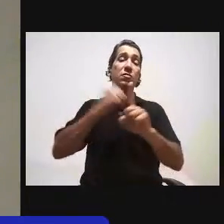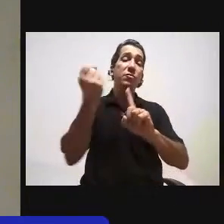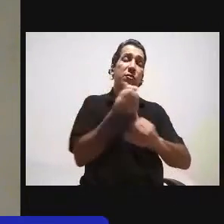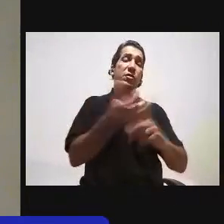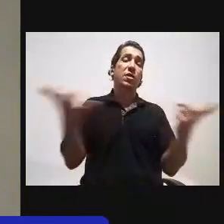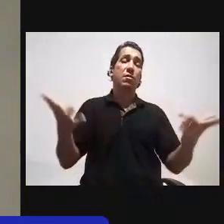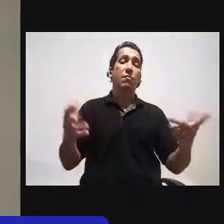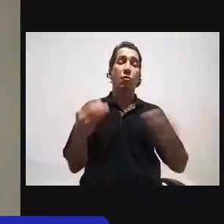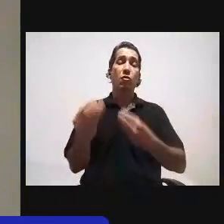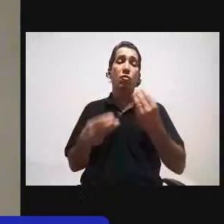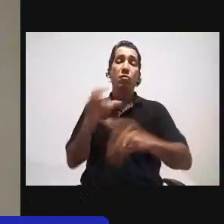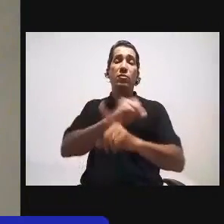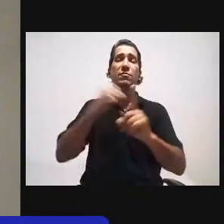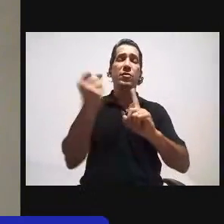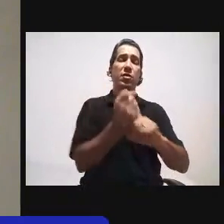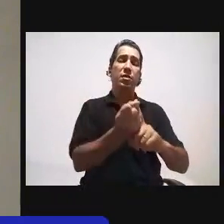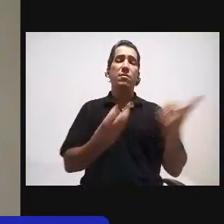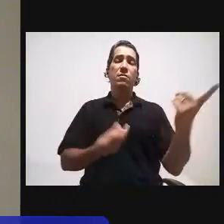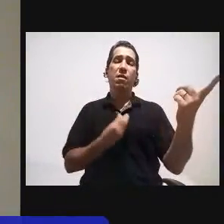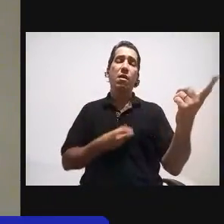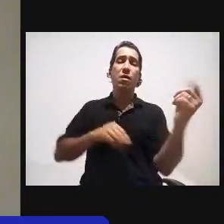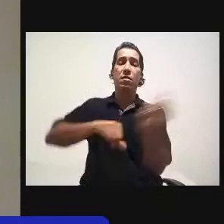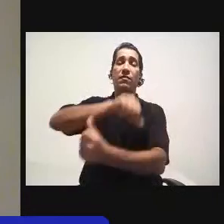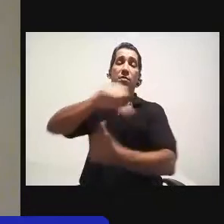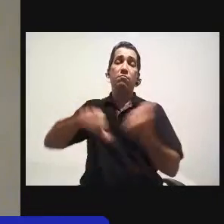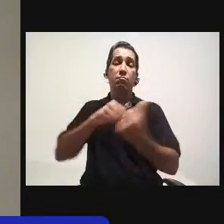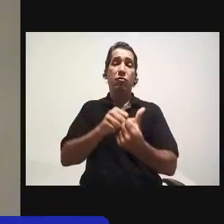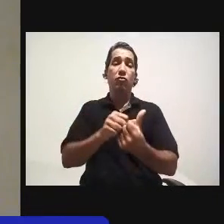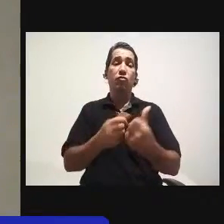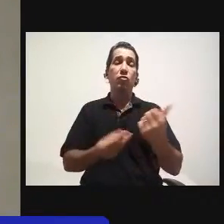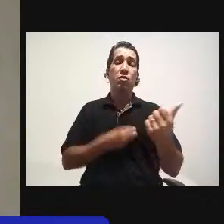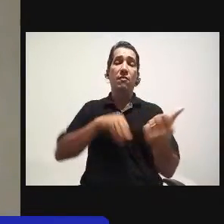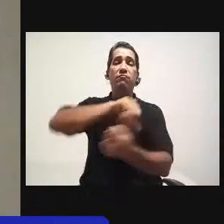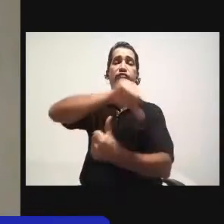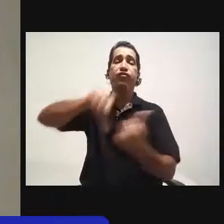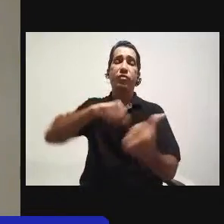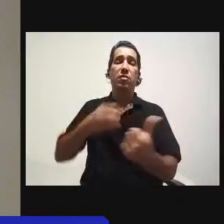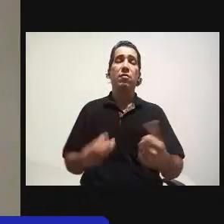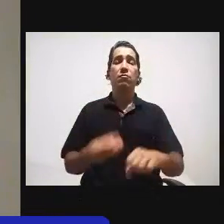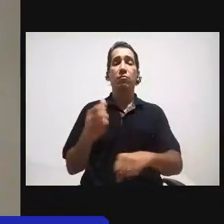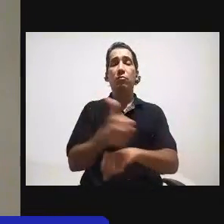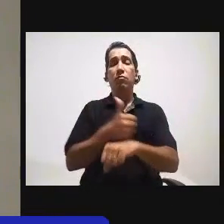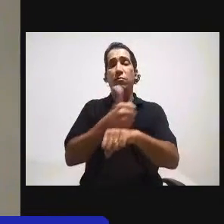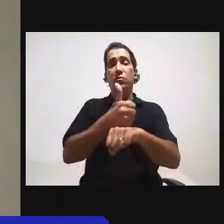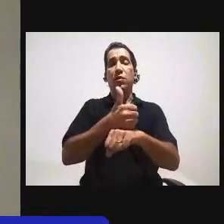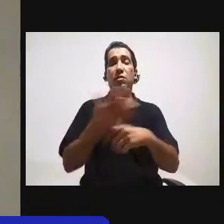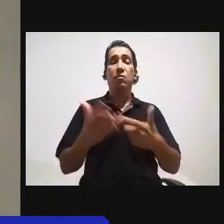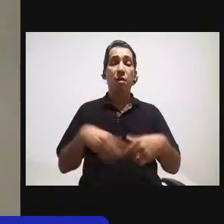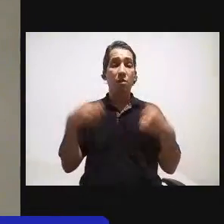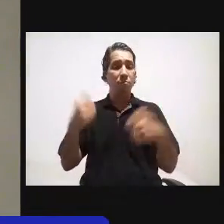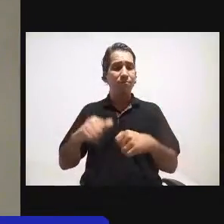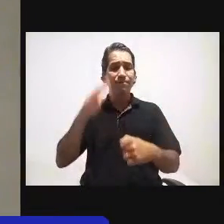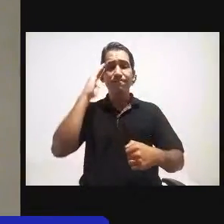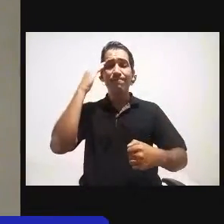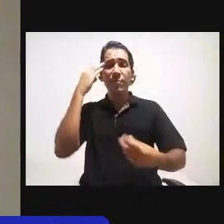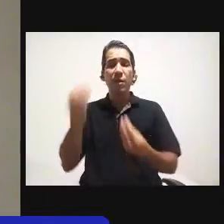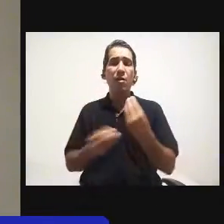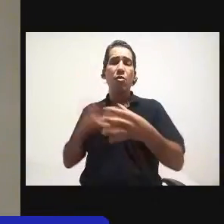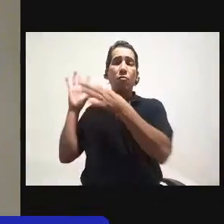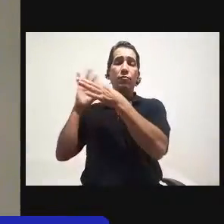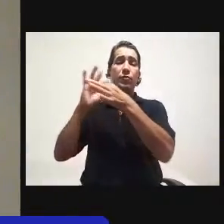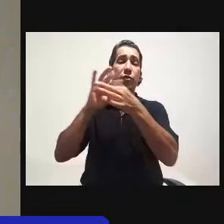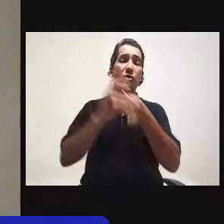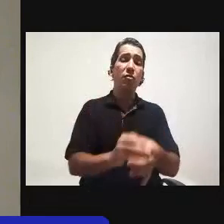da sociedade como um todo. E esse é um aspecto importante. Eu tenho que entender esse novo contexto que nós vamos viver, sobretudo